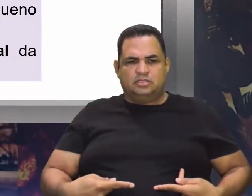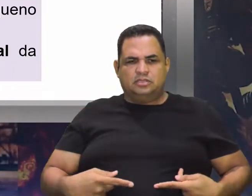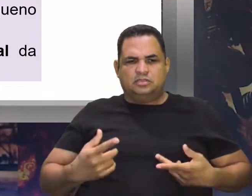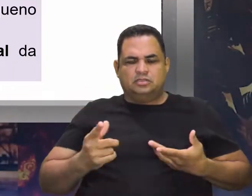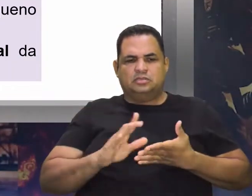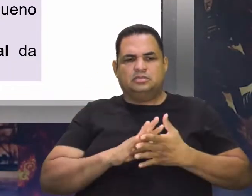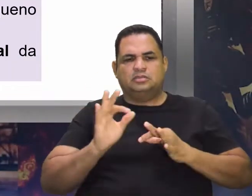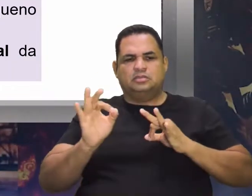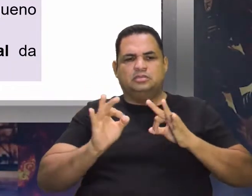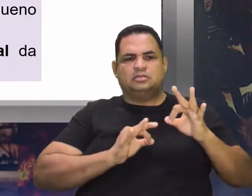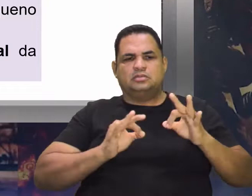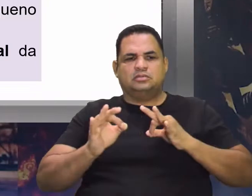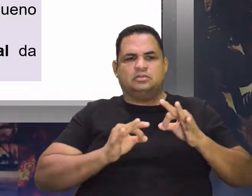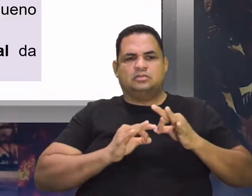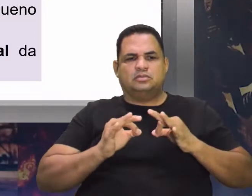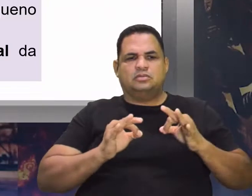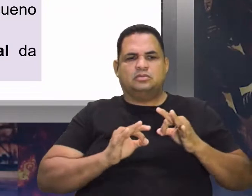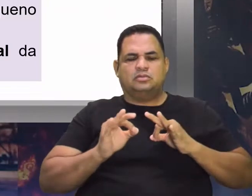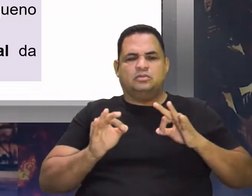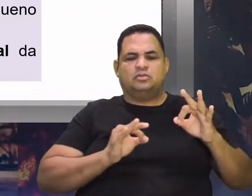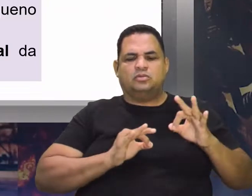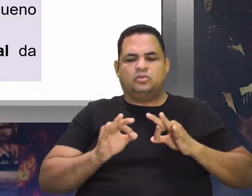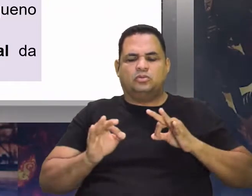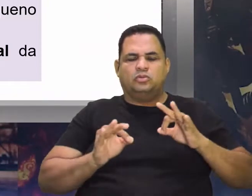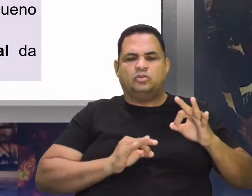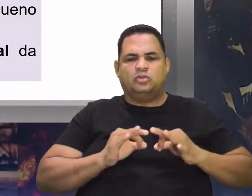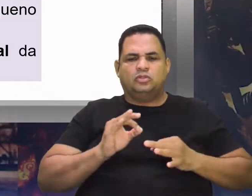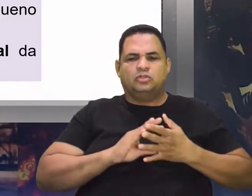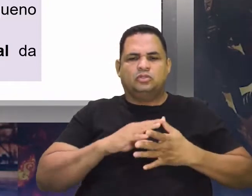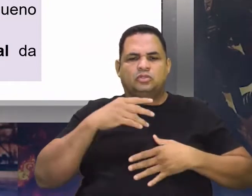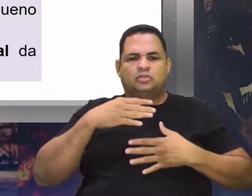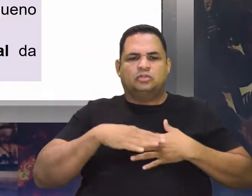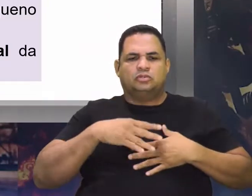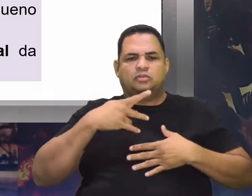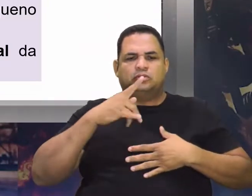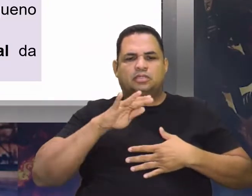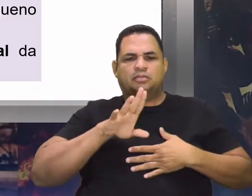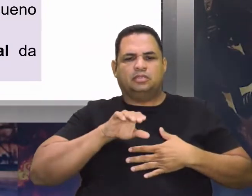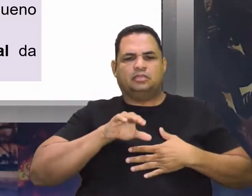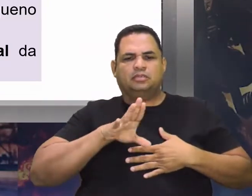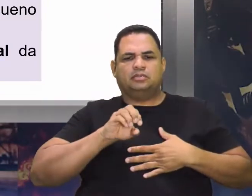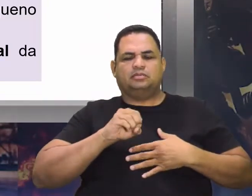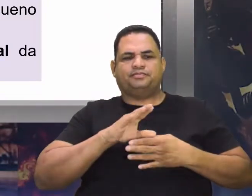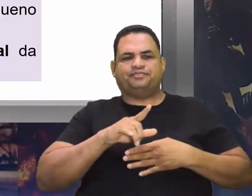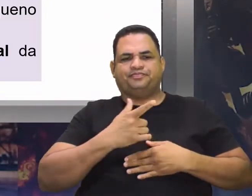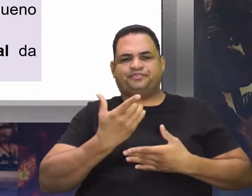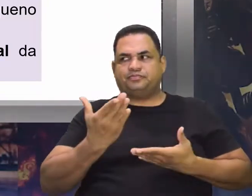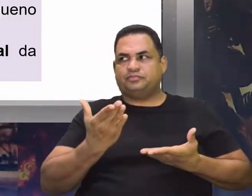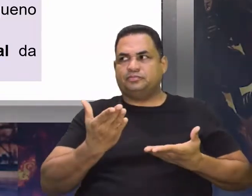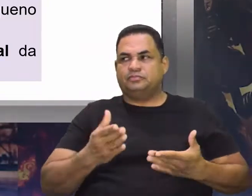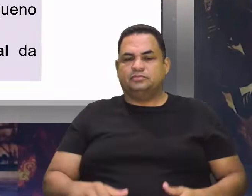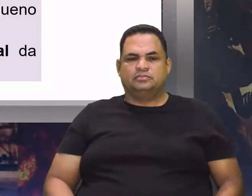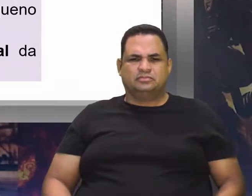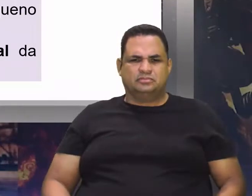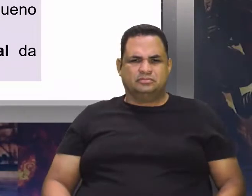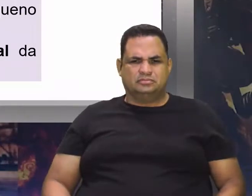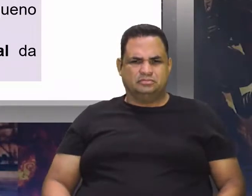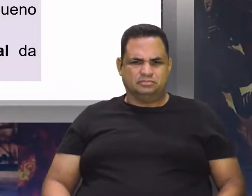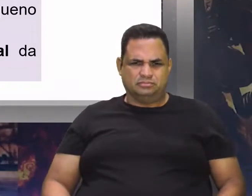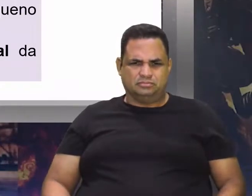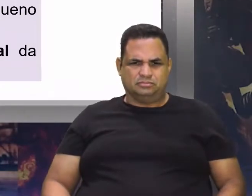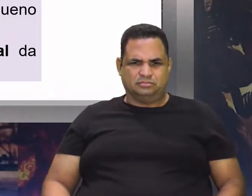da ordem dos primatas. Inclusive, os macacos também fazem parte dessa ordem dos